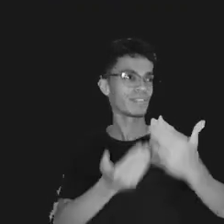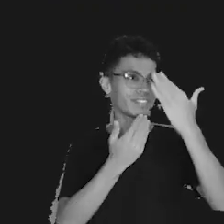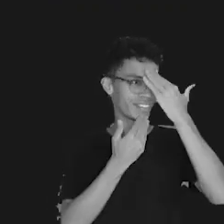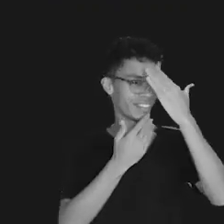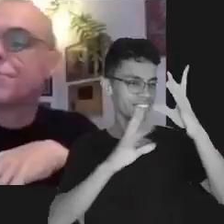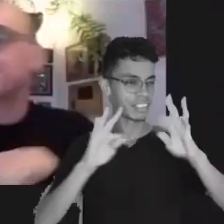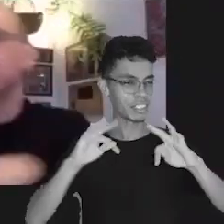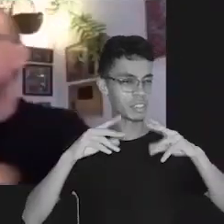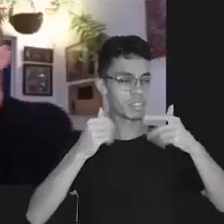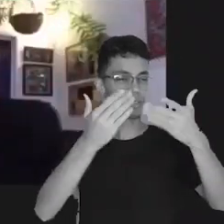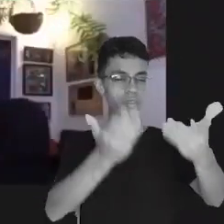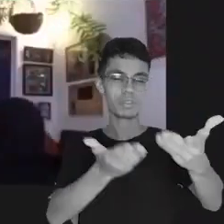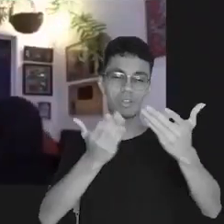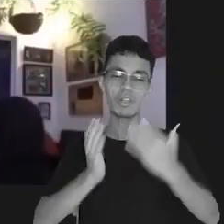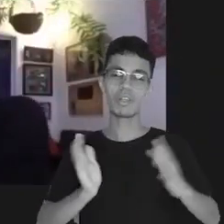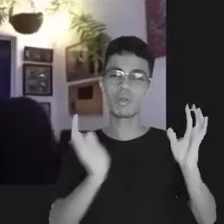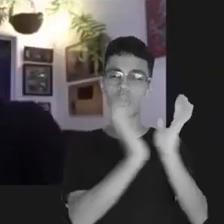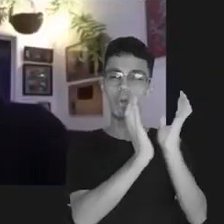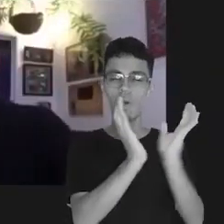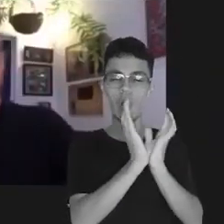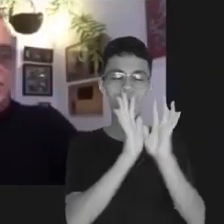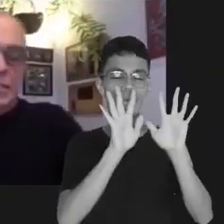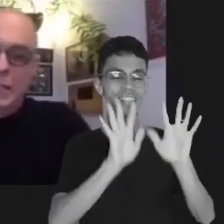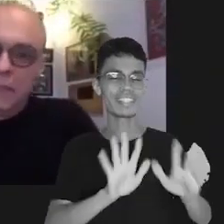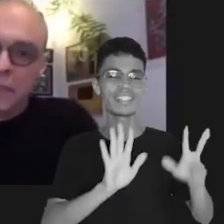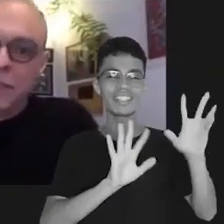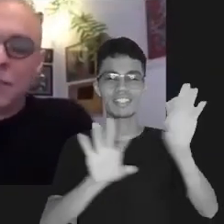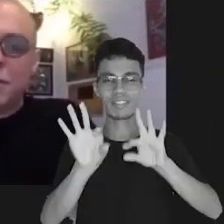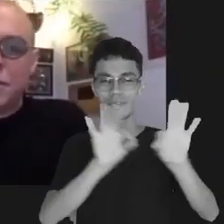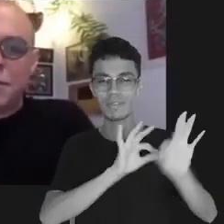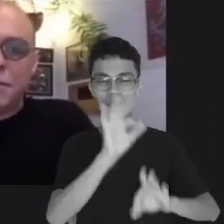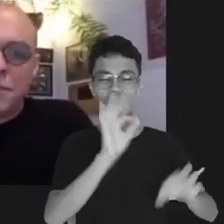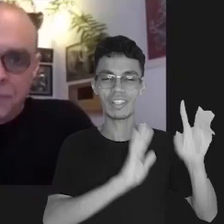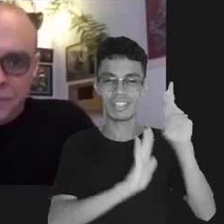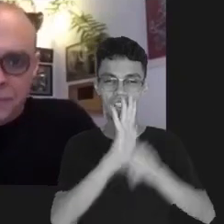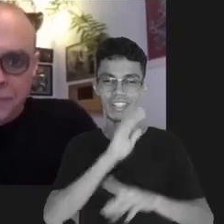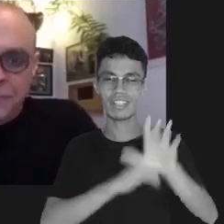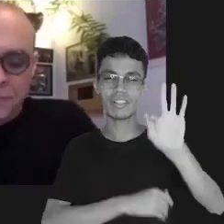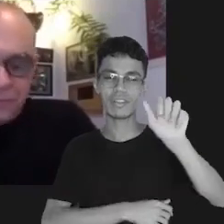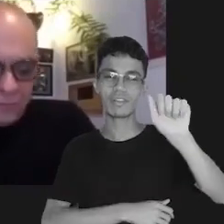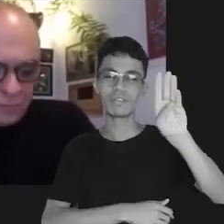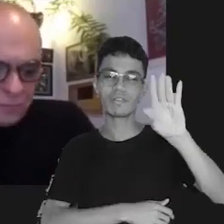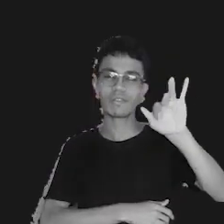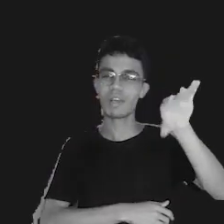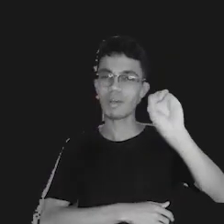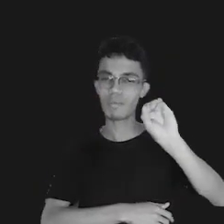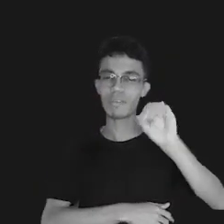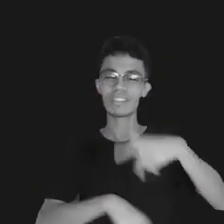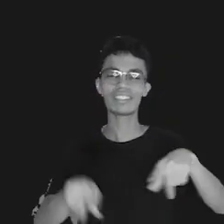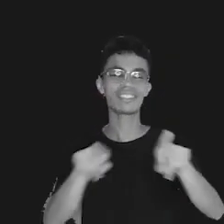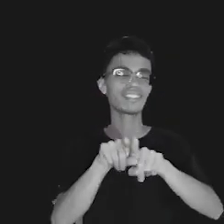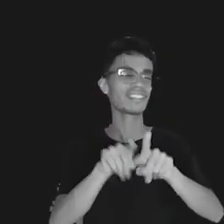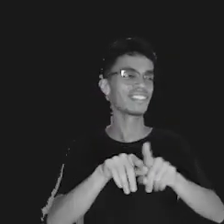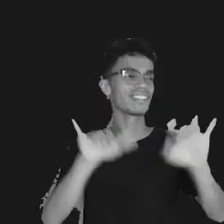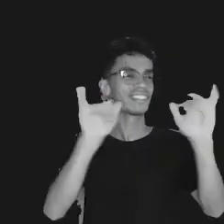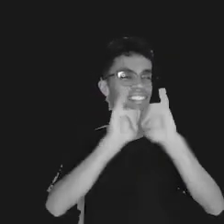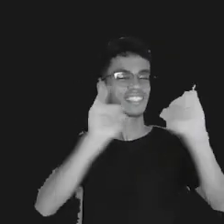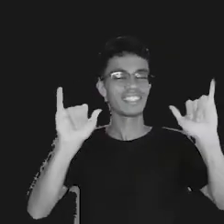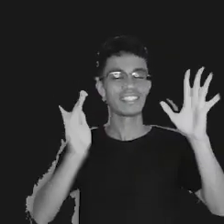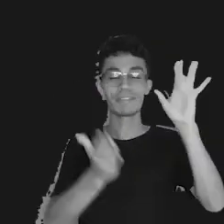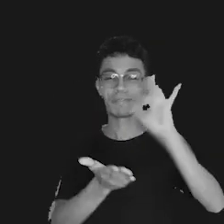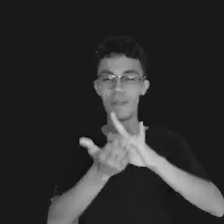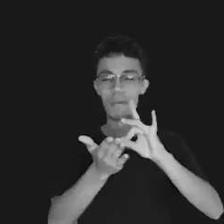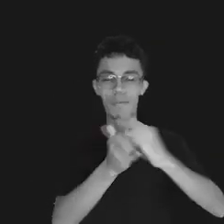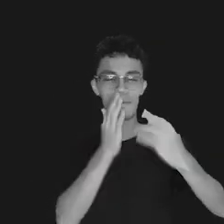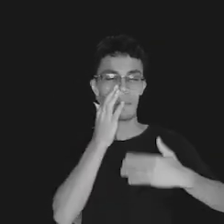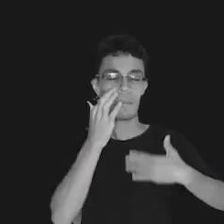todos os convidados e ao elenco fixo do projeto e ao Fábio. E dizer que realmente assim